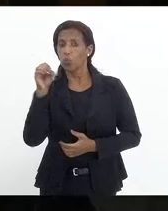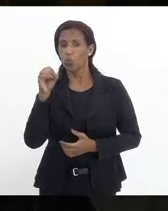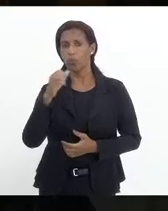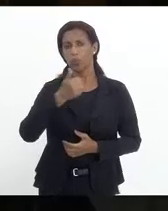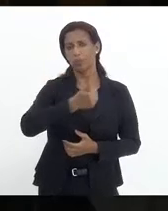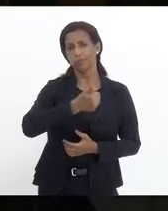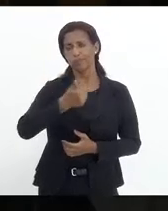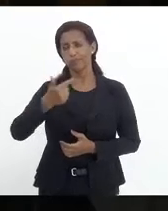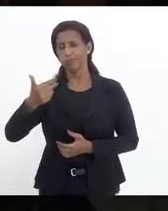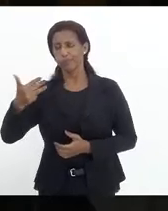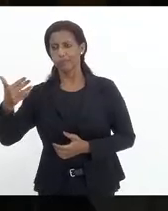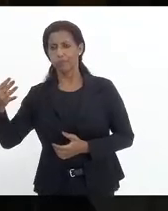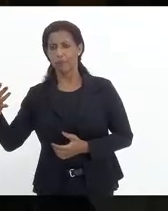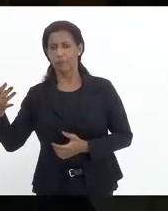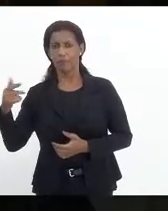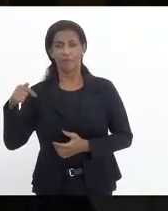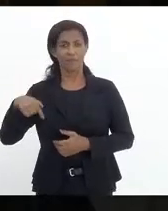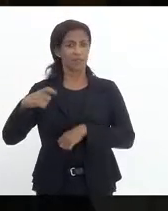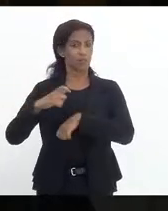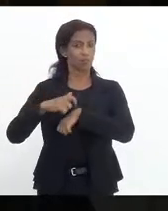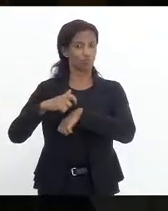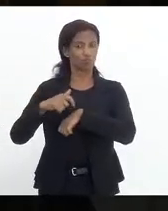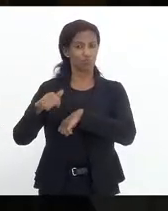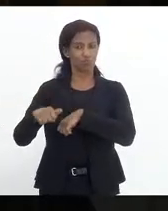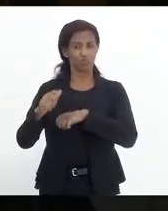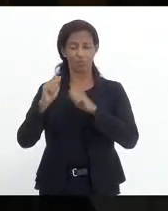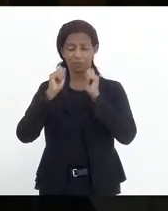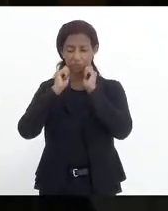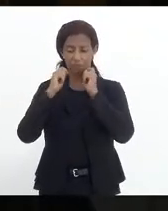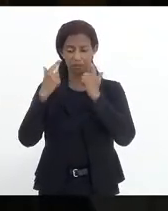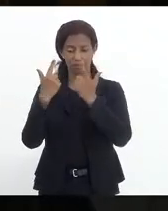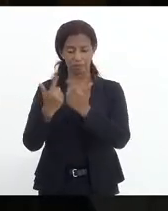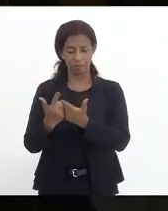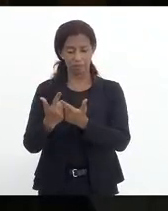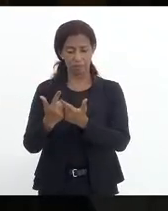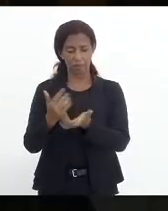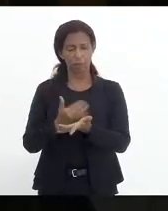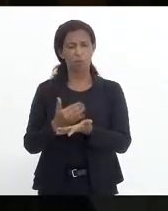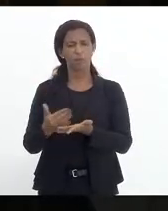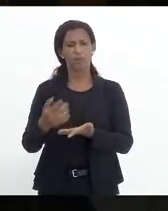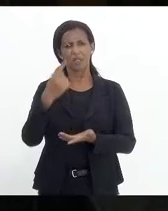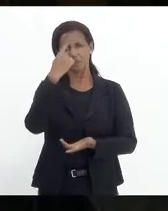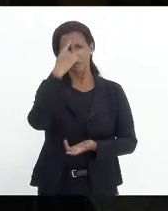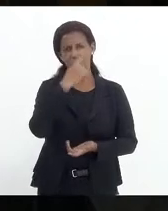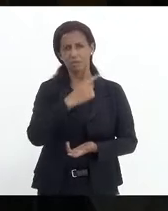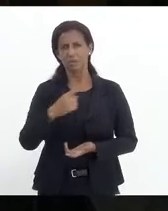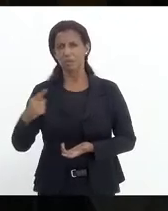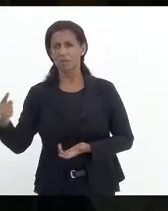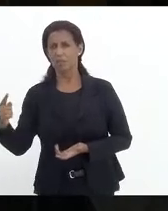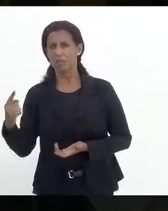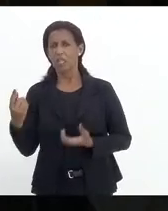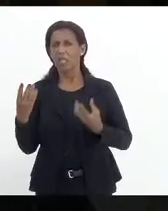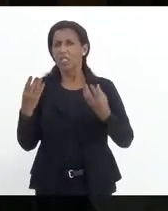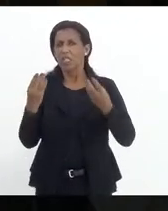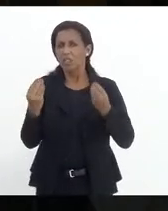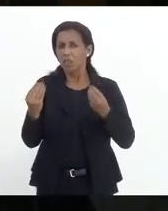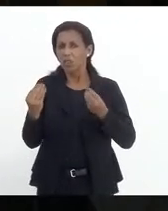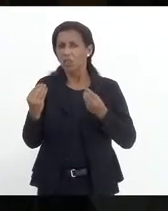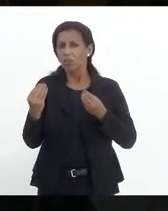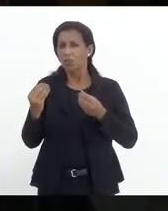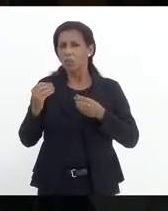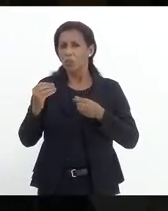se eu não sei lá um tempo aqui no Parlamento a partir da semana que vem de muita intensidade